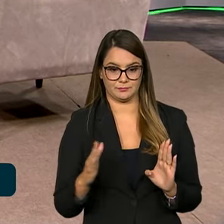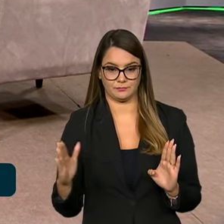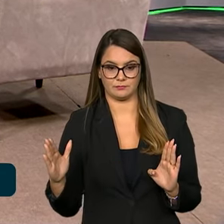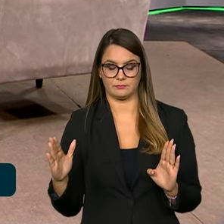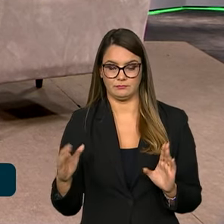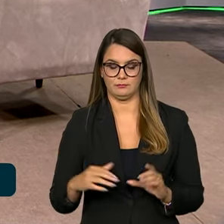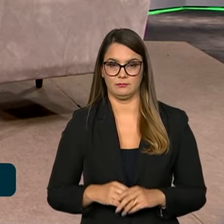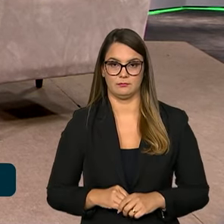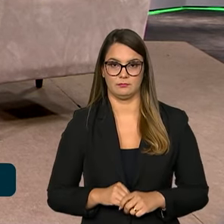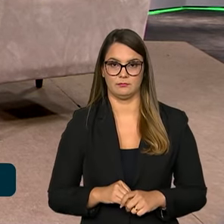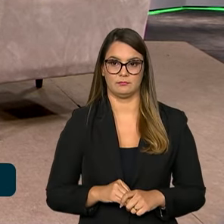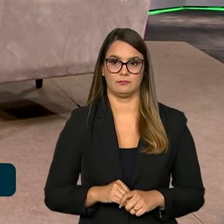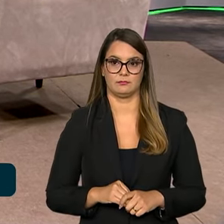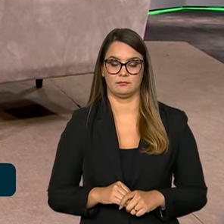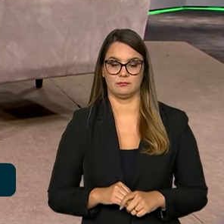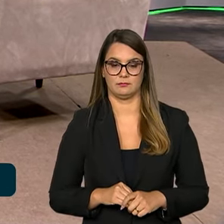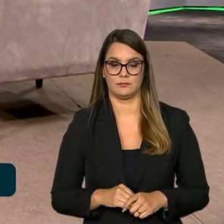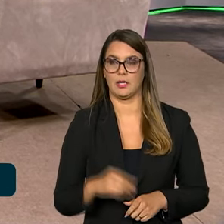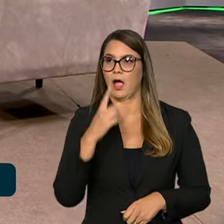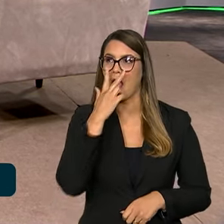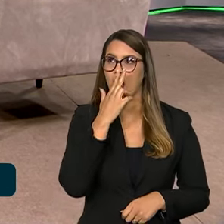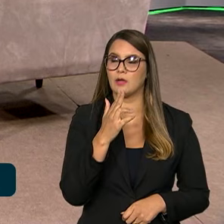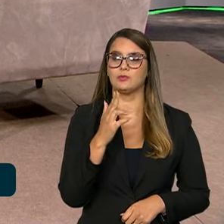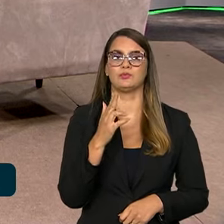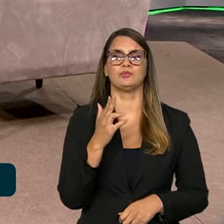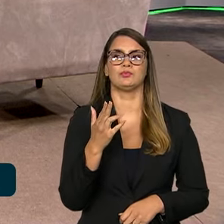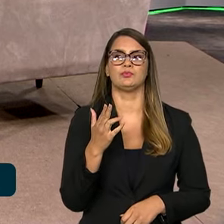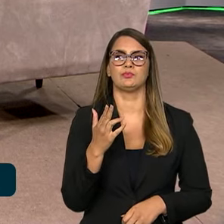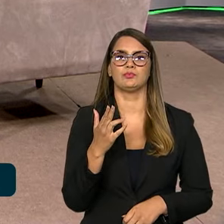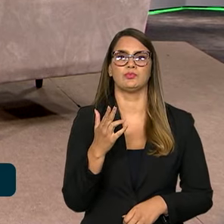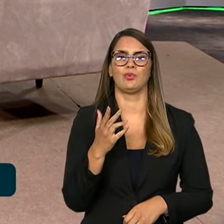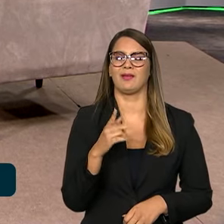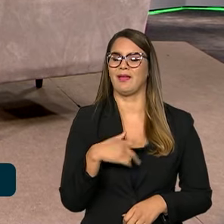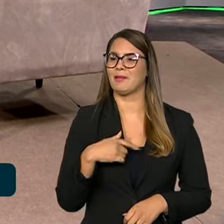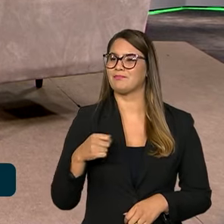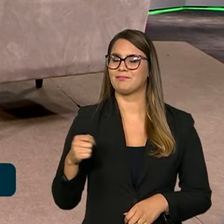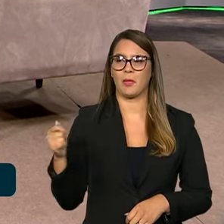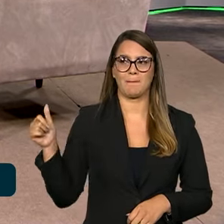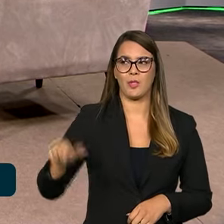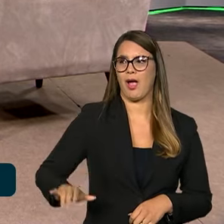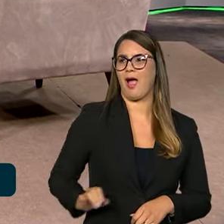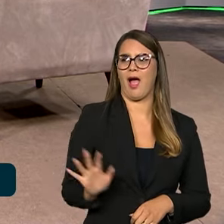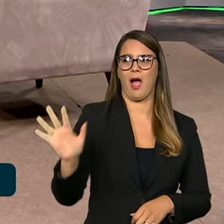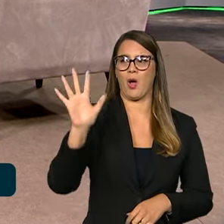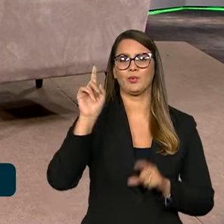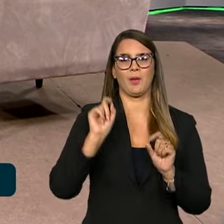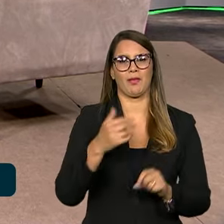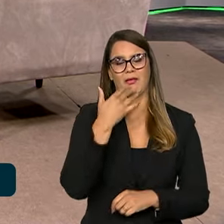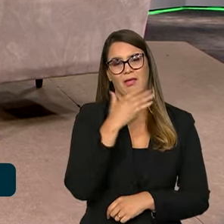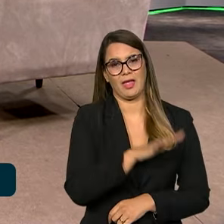eh tem eu acho que talvez pago assim a fatura mais alta disso tudo que são as